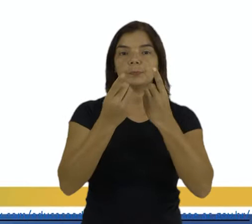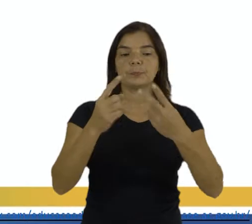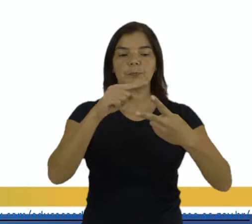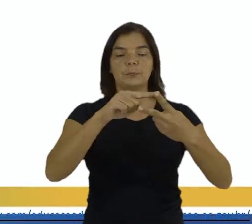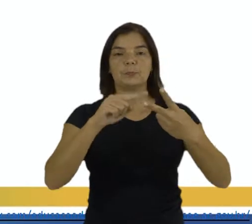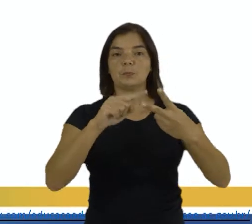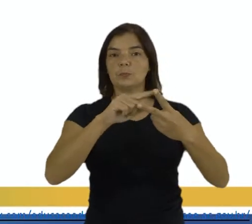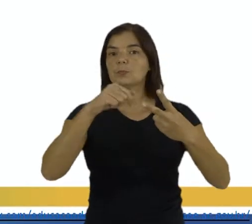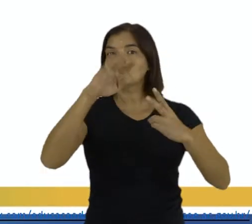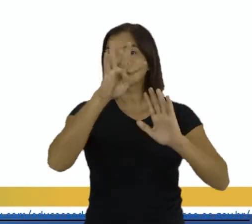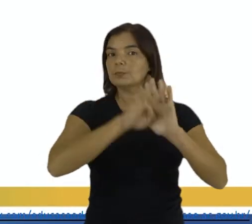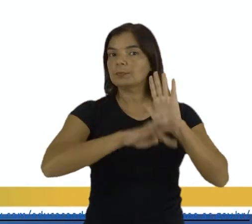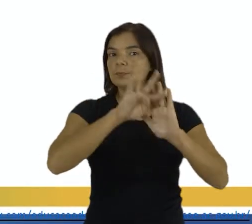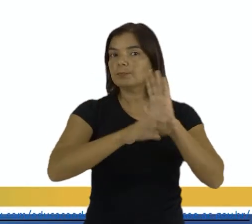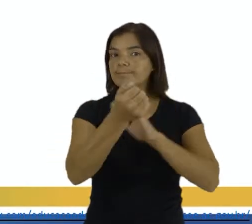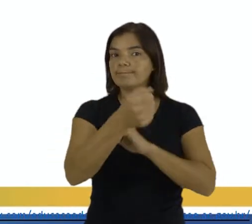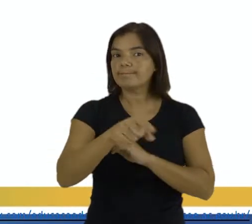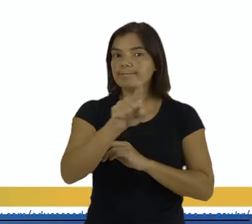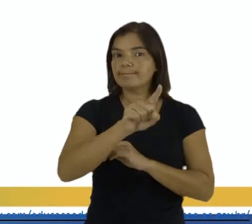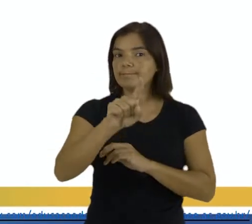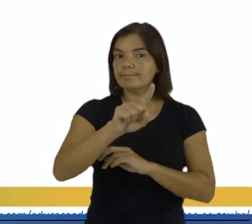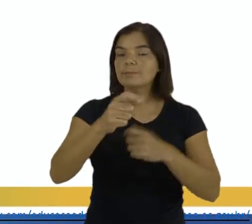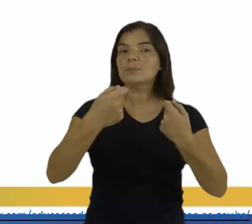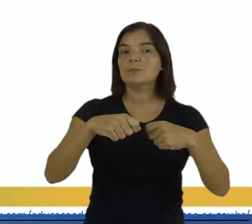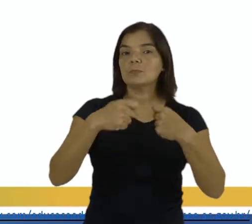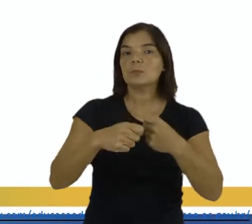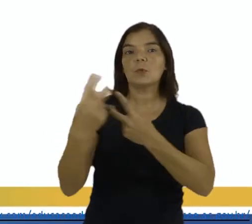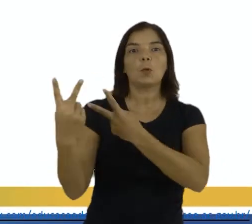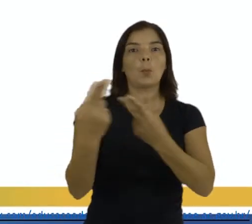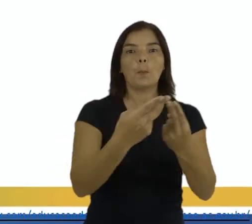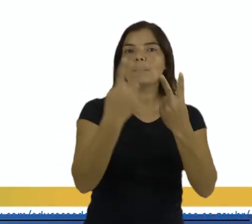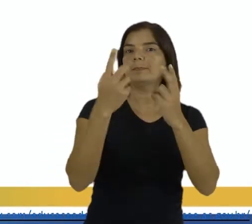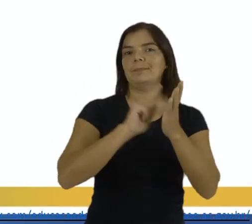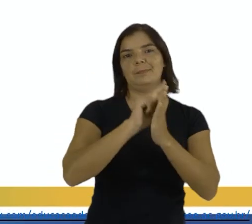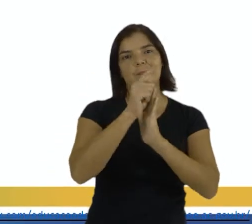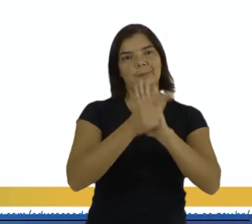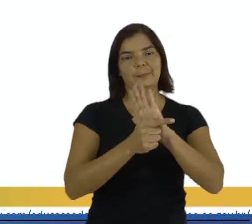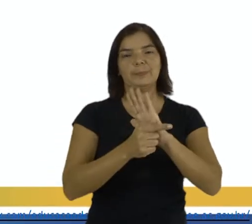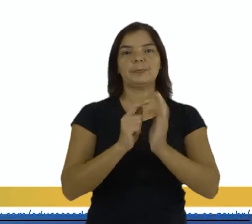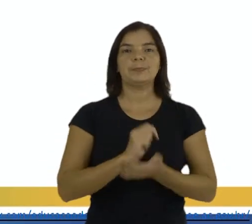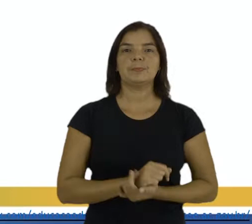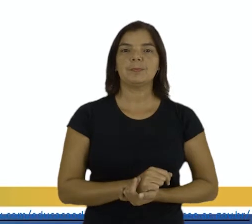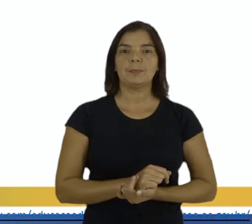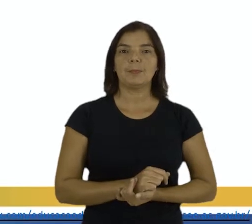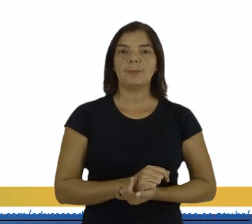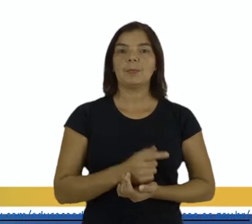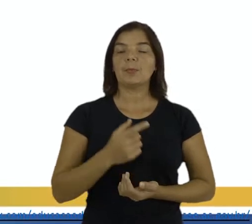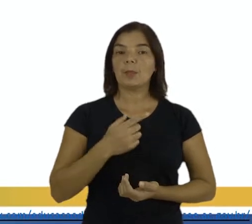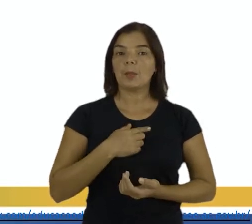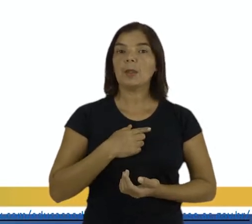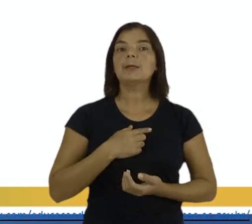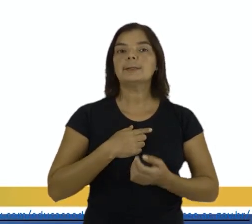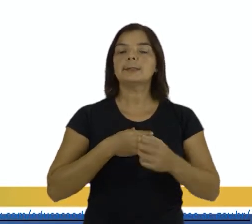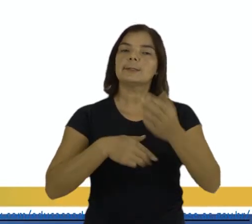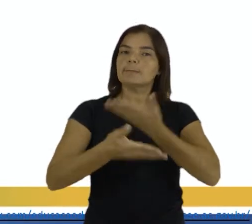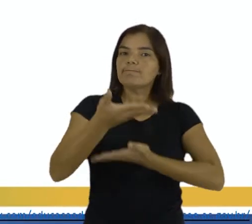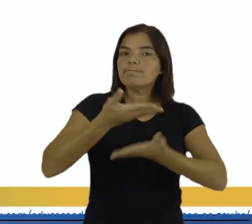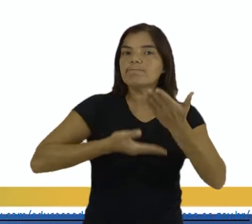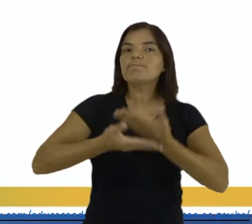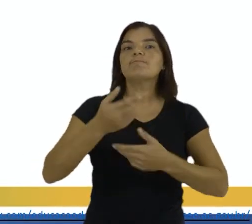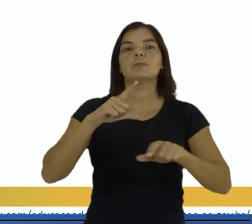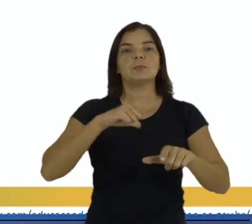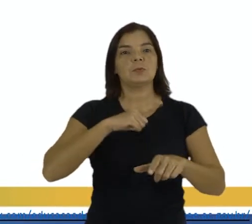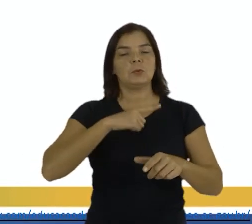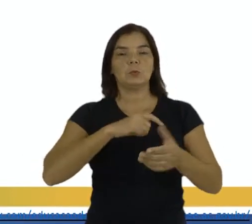ou mais textos que não precisam ser necessariamente de um mesmo gênero. Esse diálogo pode ser estabelecido entre